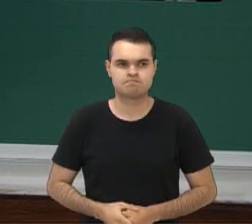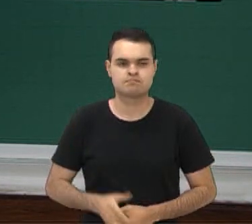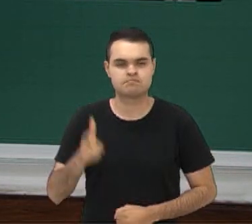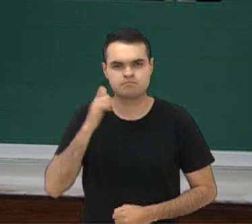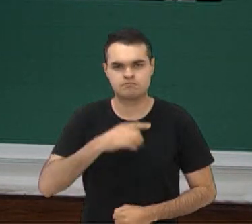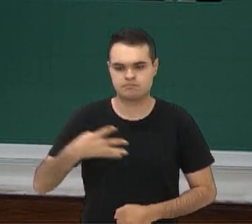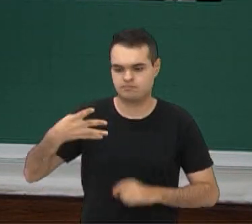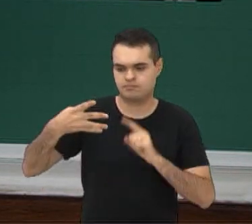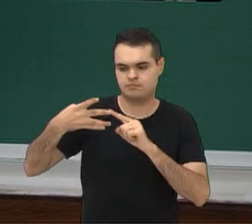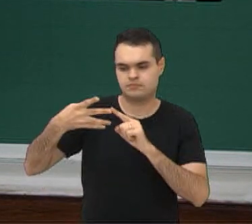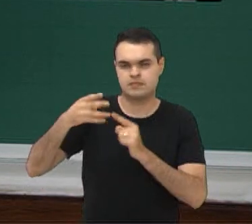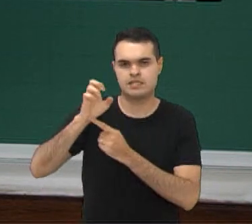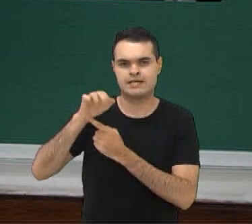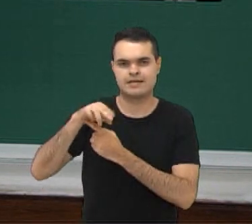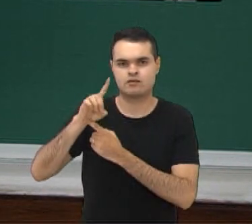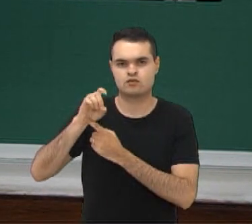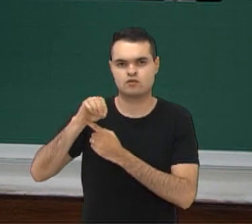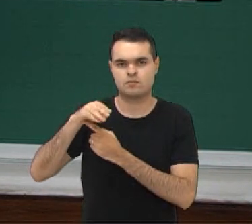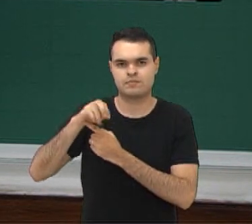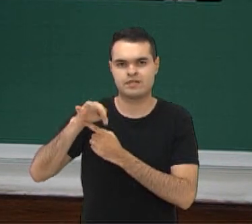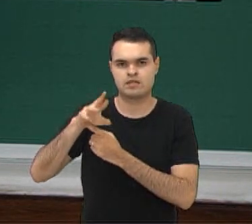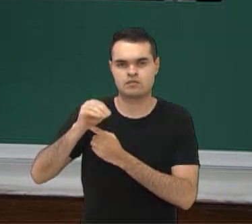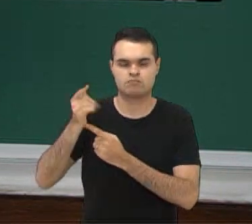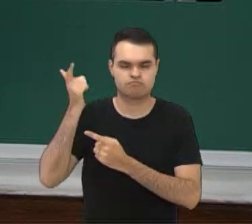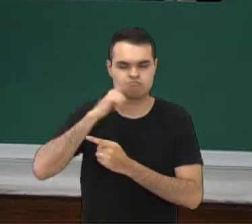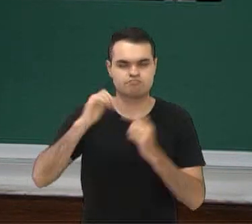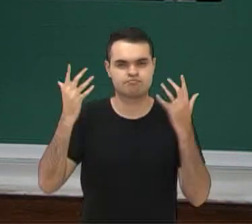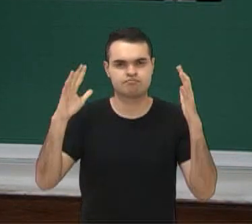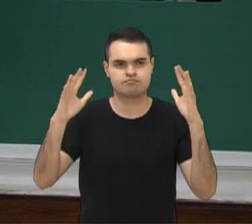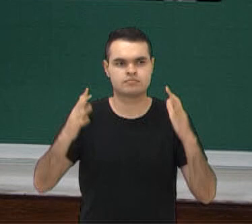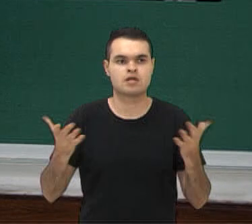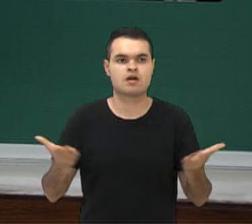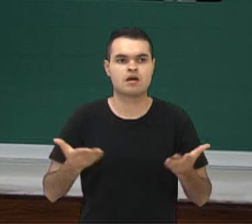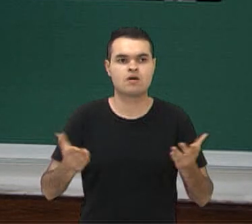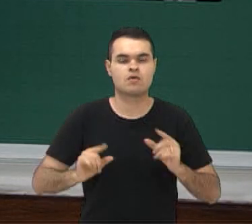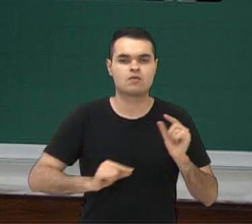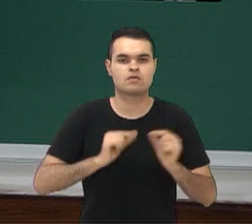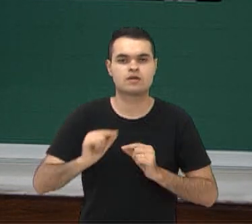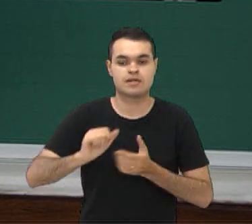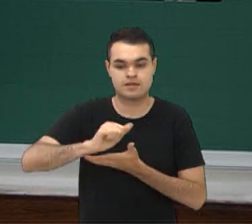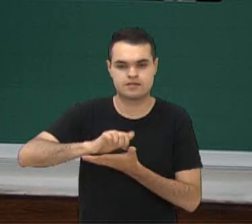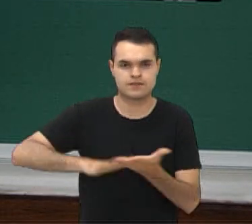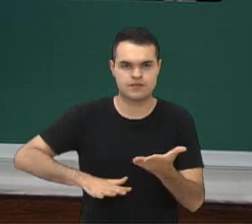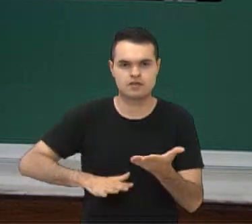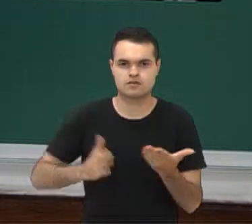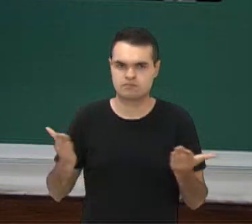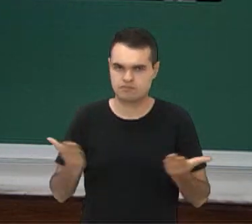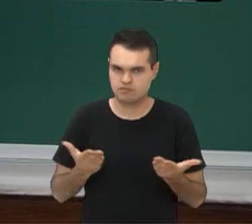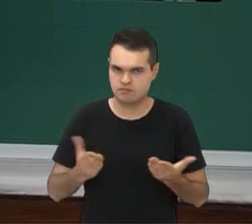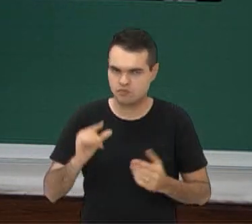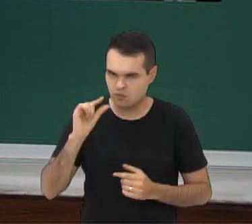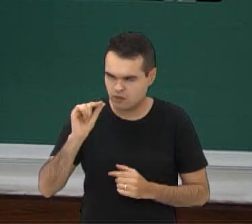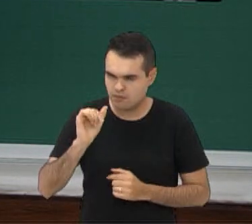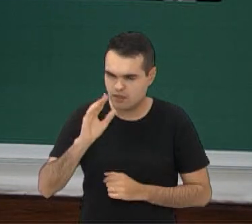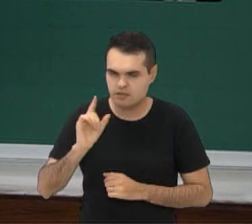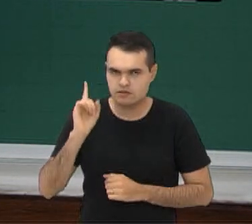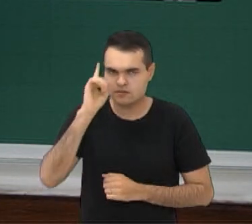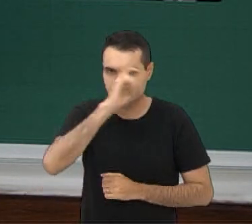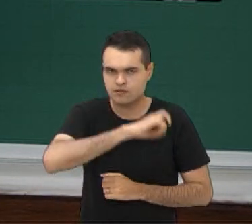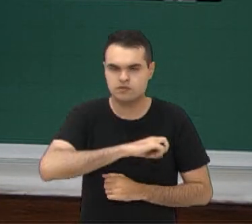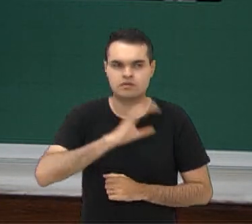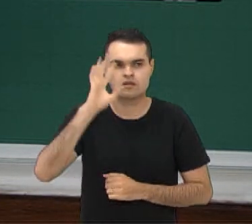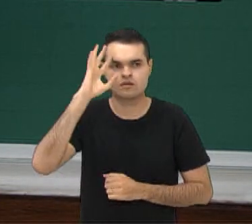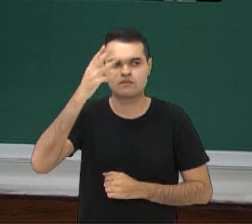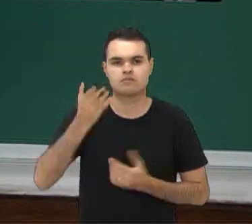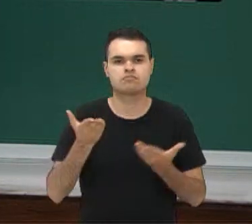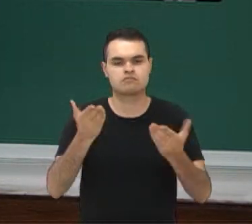assinalou endométrio acertou, tudo bem? E nós vamos para o nosso exercício, um pouquinho mais difícil para a gente poder resolver, e